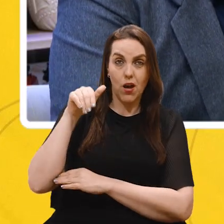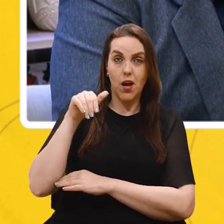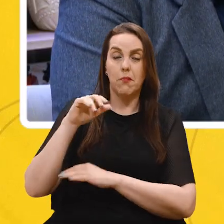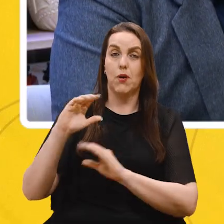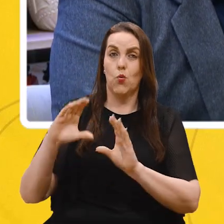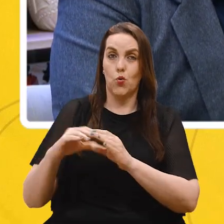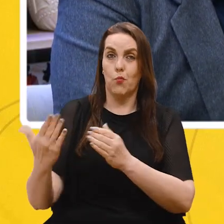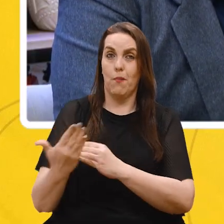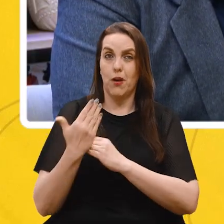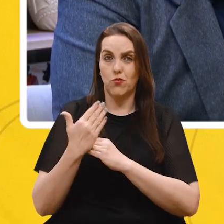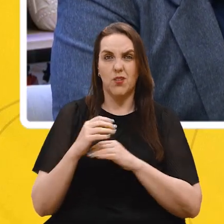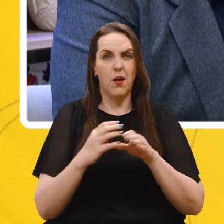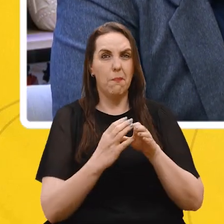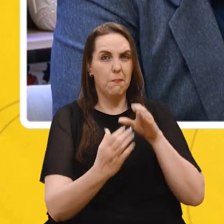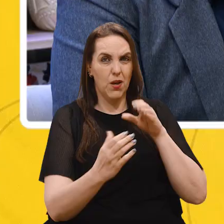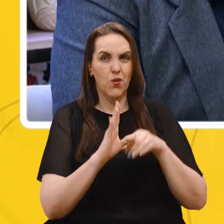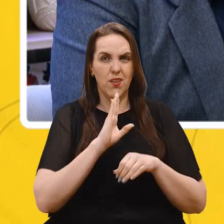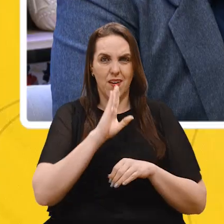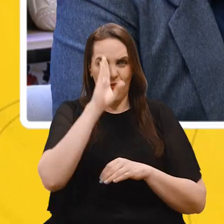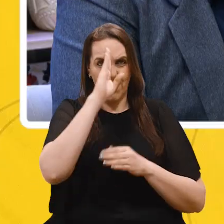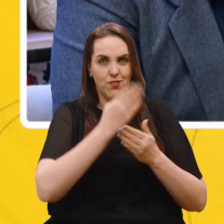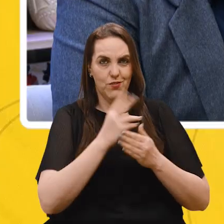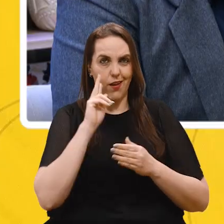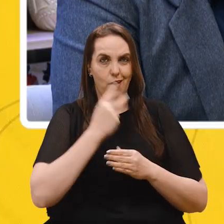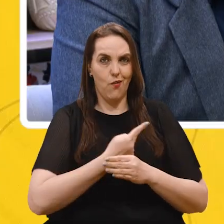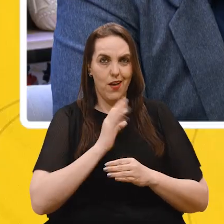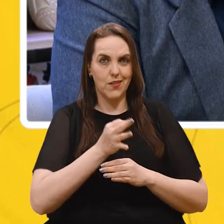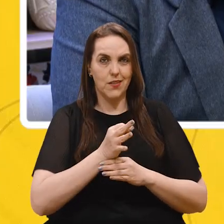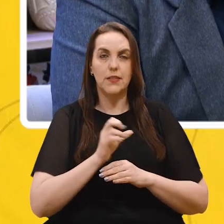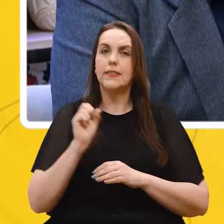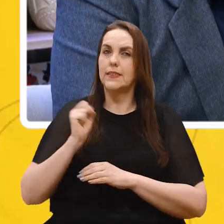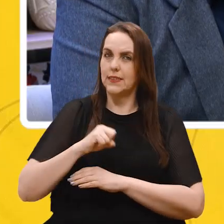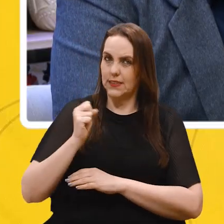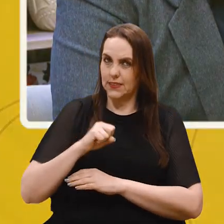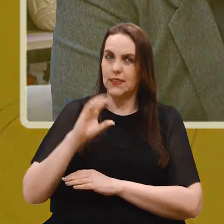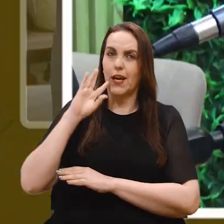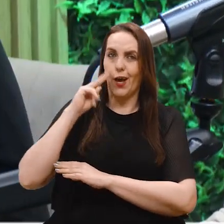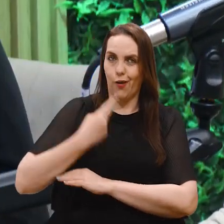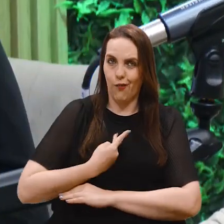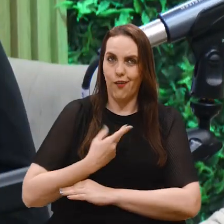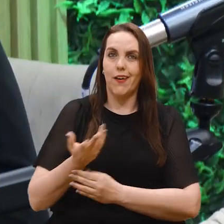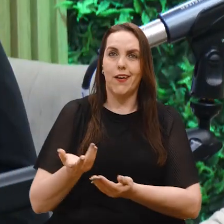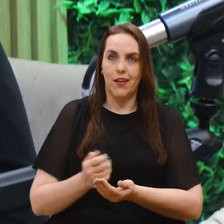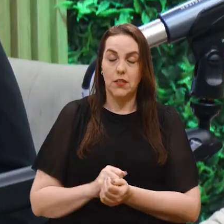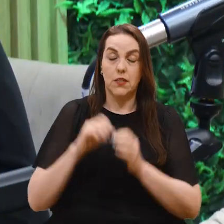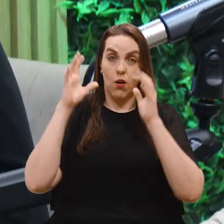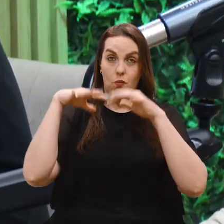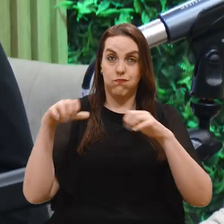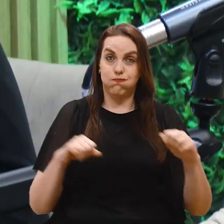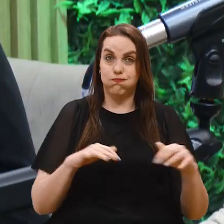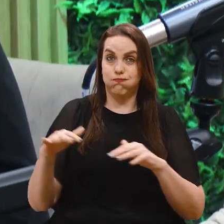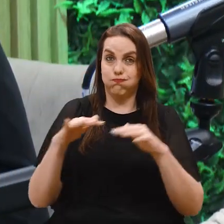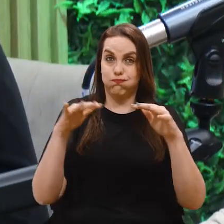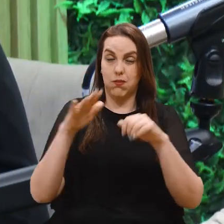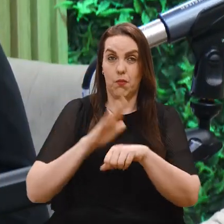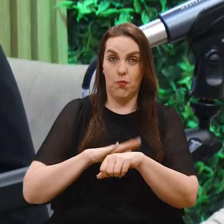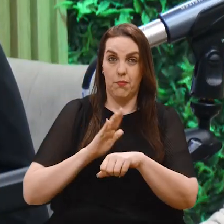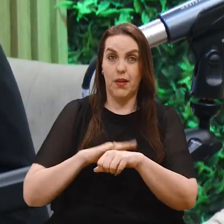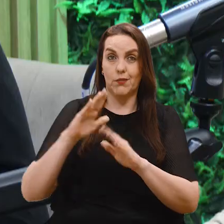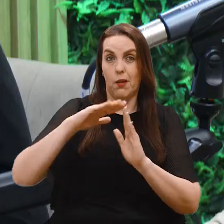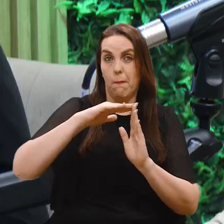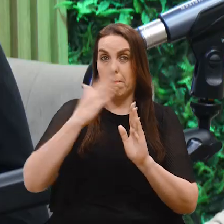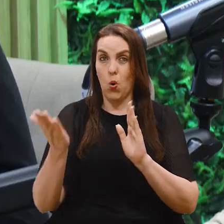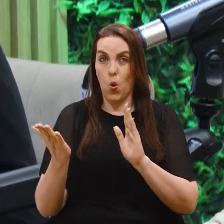grande maioria, imagino que reconhece. Reconhece. Eu disse, teve ali com o temporal, descobri um pedaço do centro comunitário. A gente